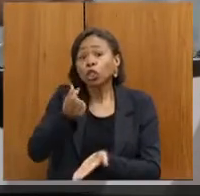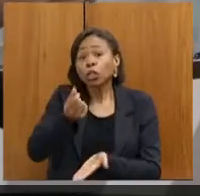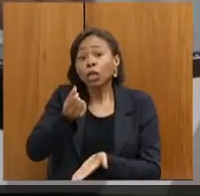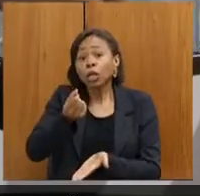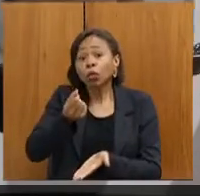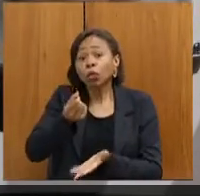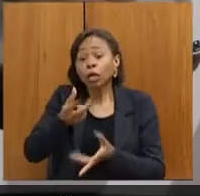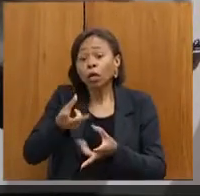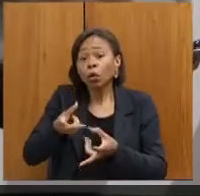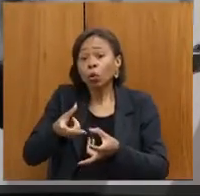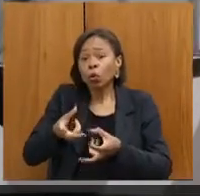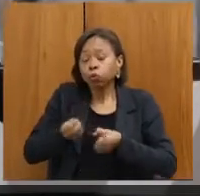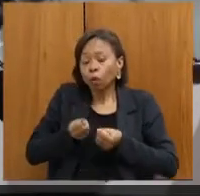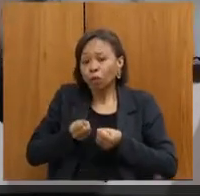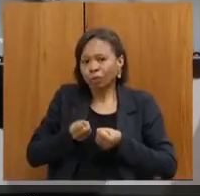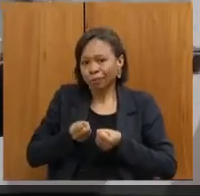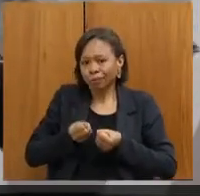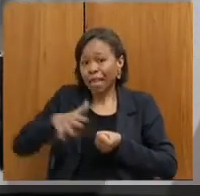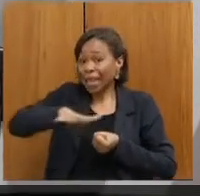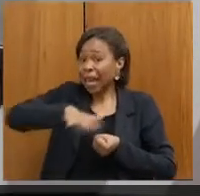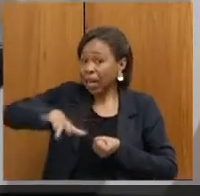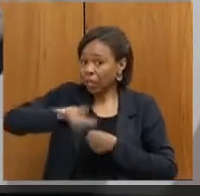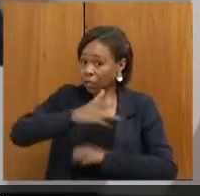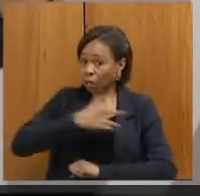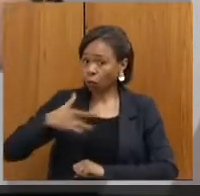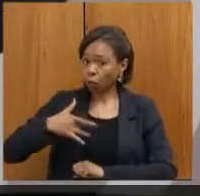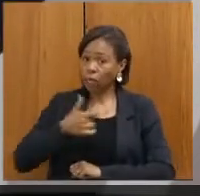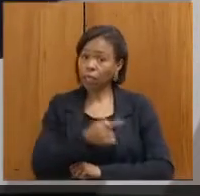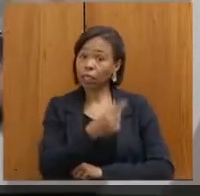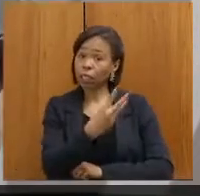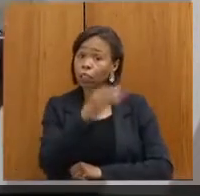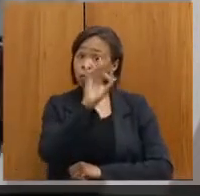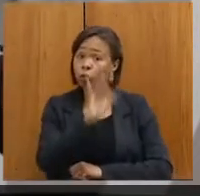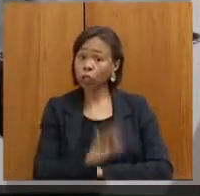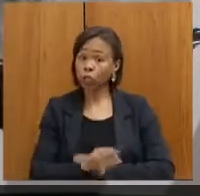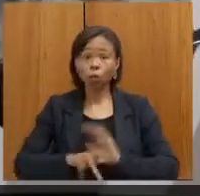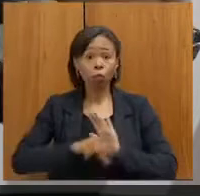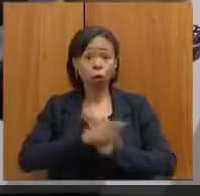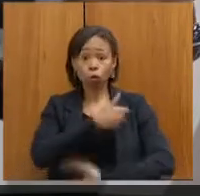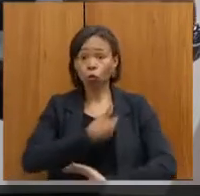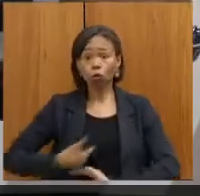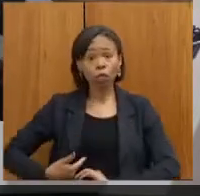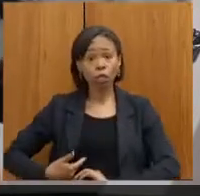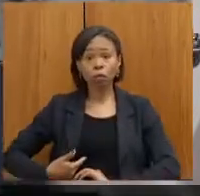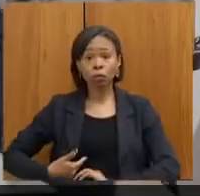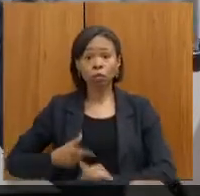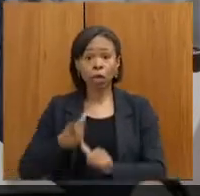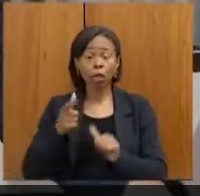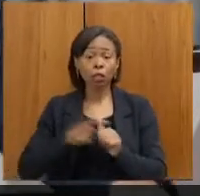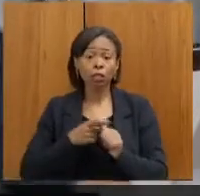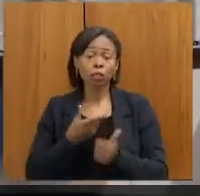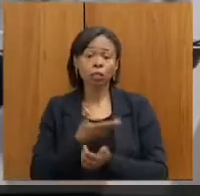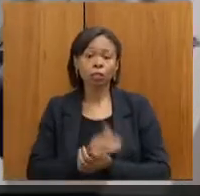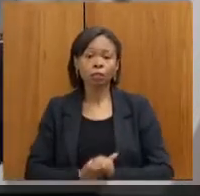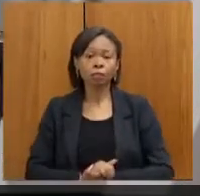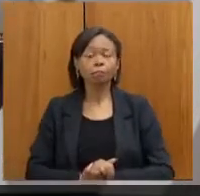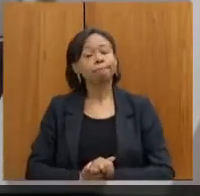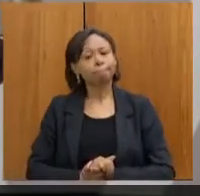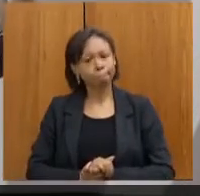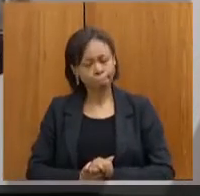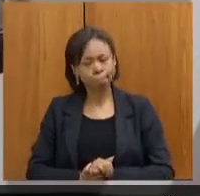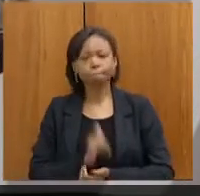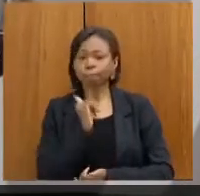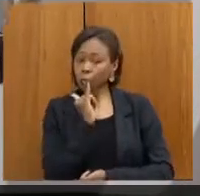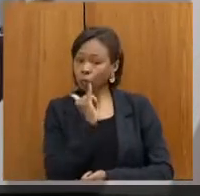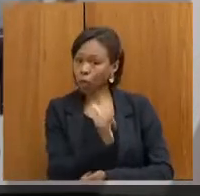saúde dinheiro que me quase setenta por cento e sessenta e três por cento desde valor da dele é do próprio governo então secretário eu quero então